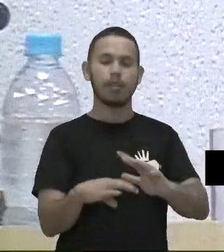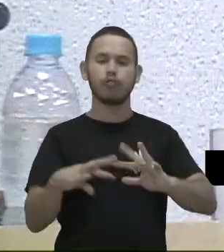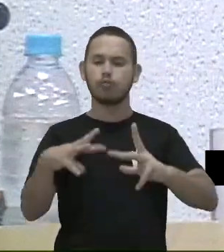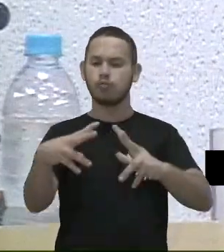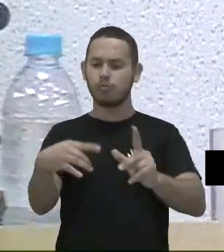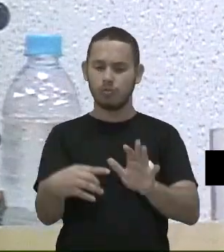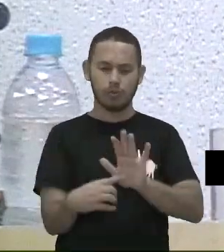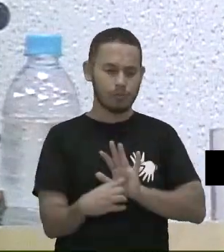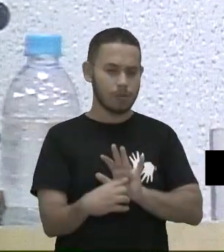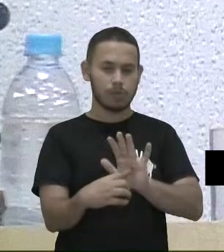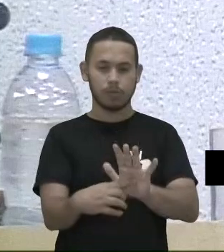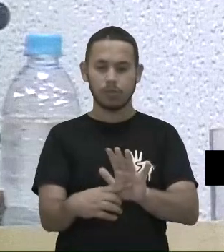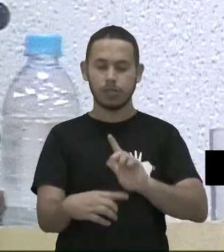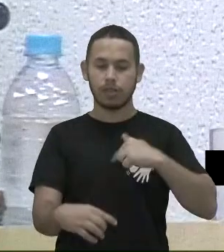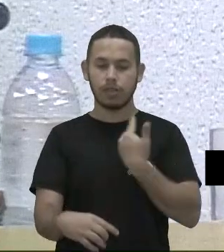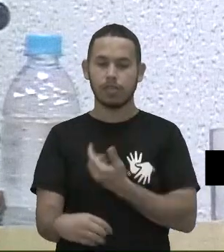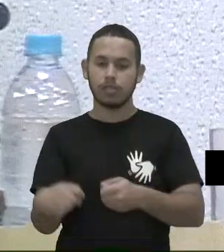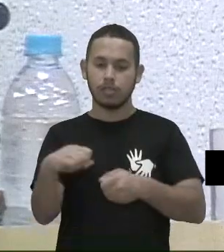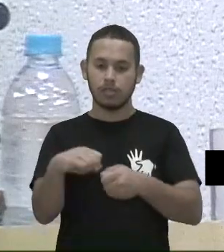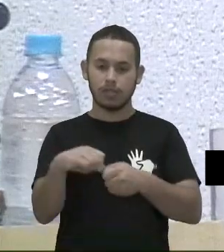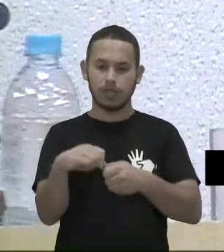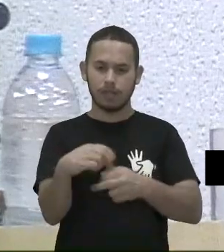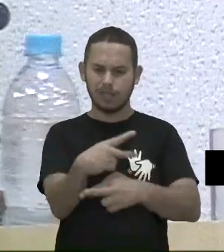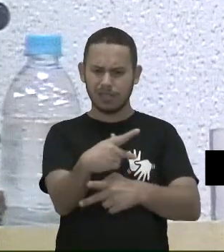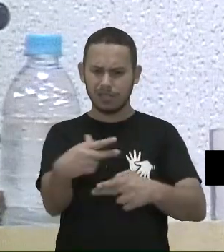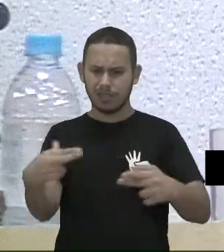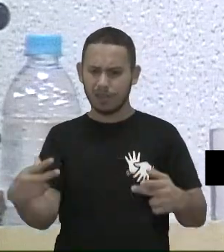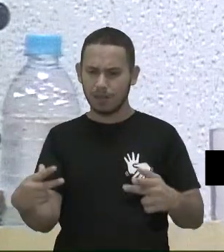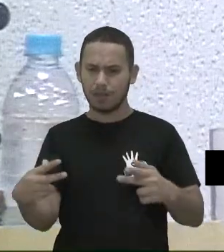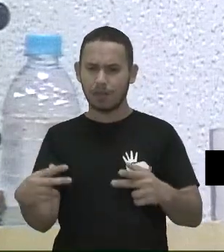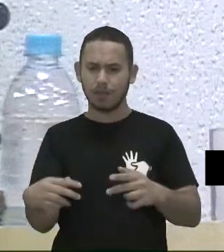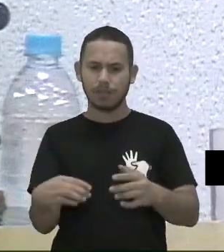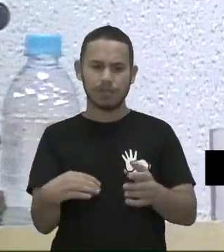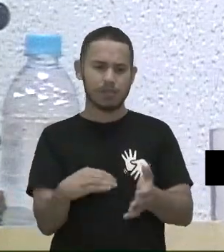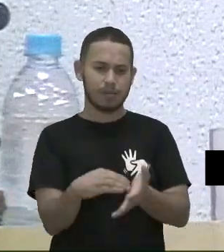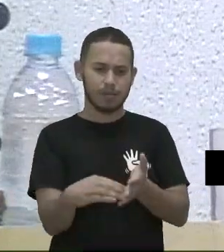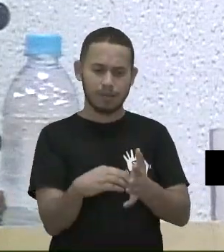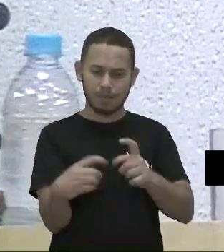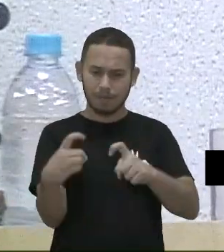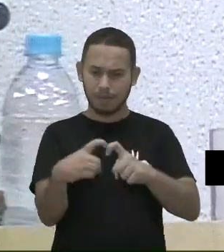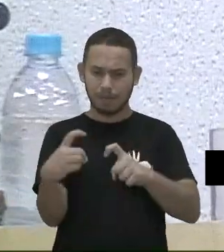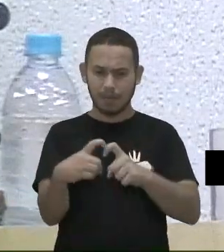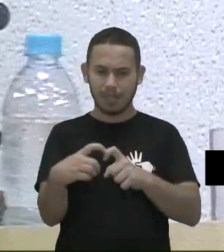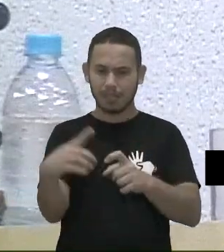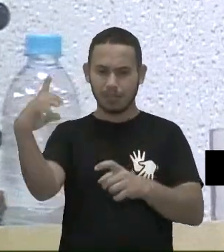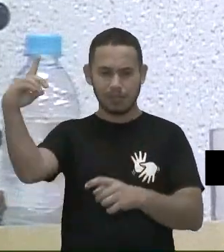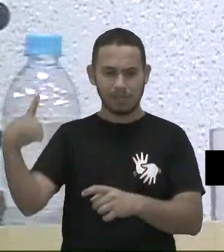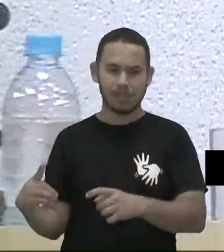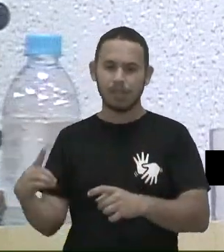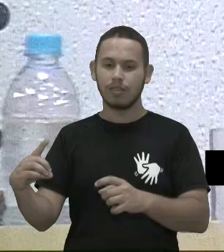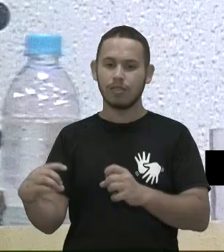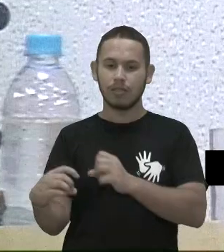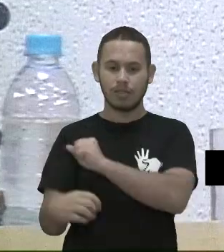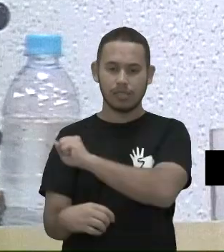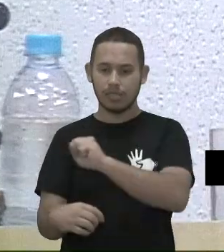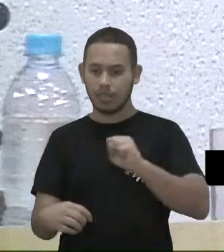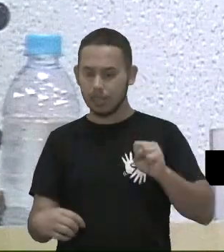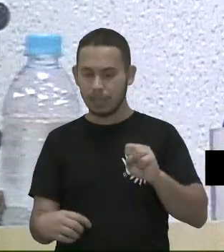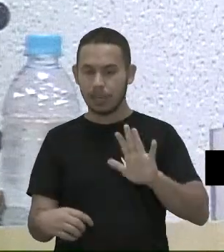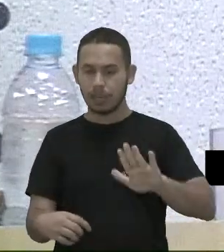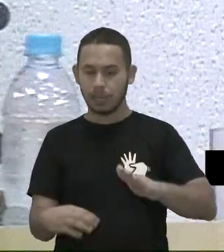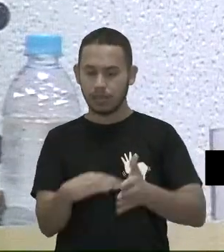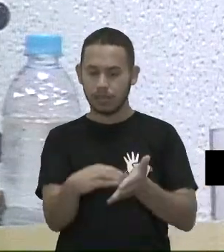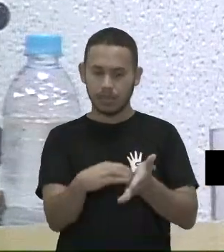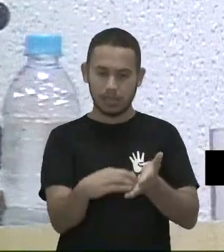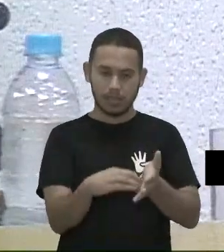nós fizemos várias intimações, tanto de servidores, médicos, diretores, secretários e também do